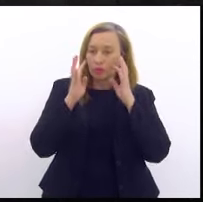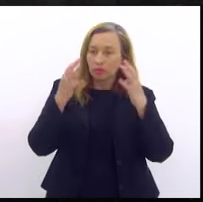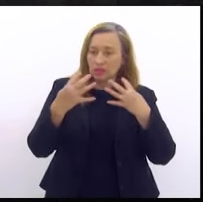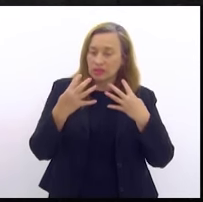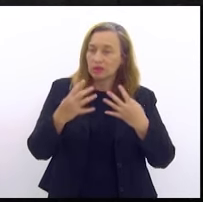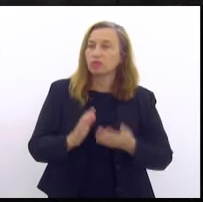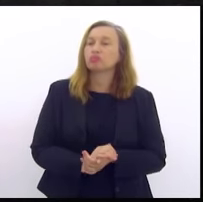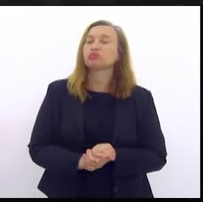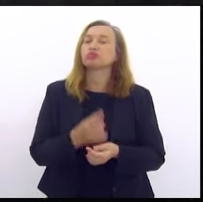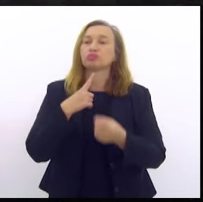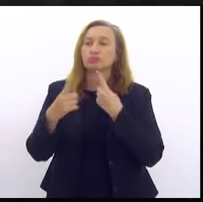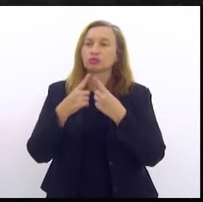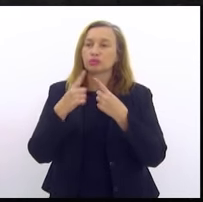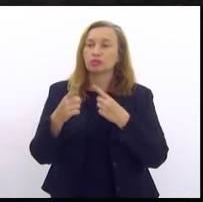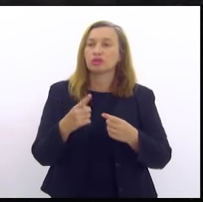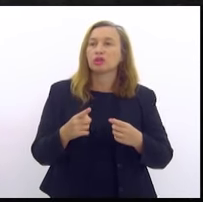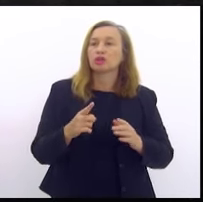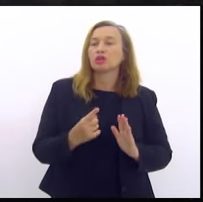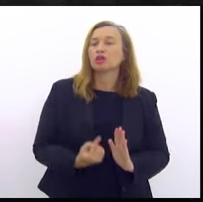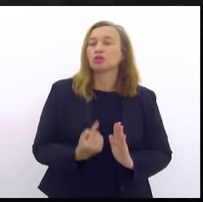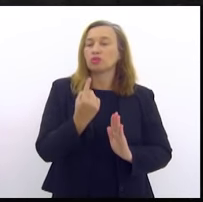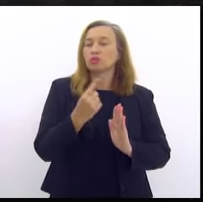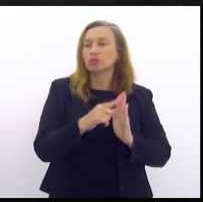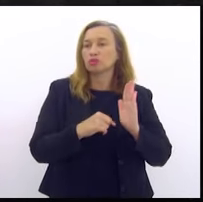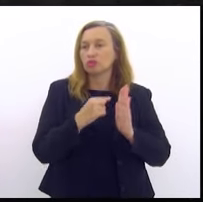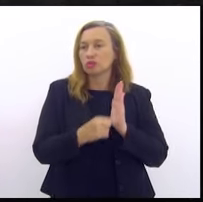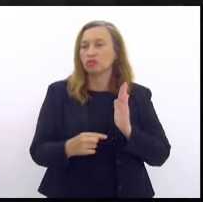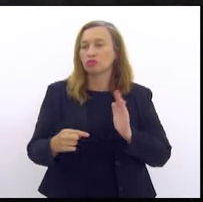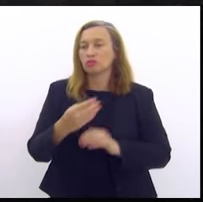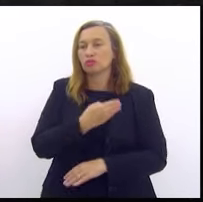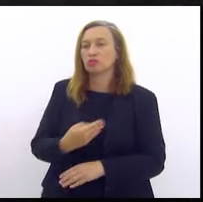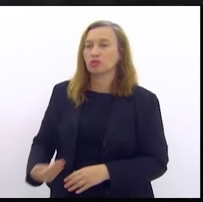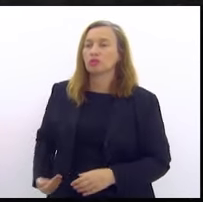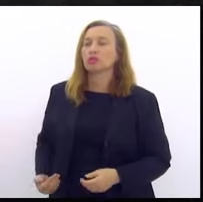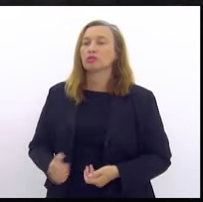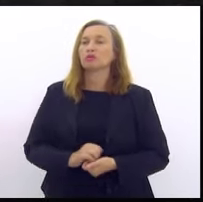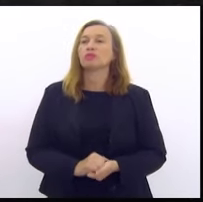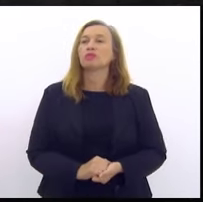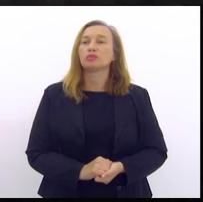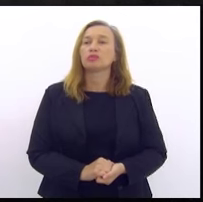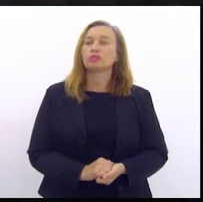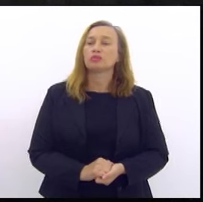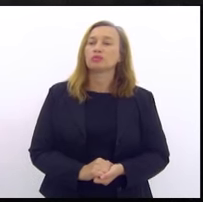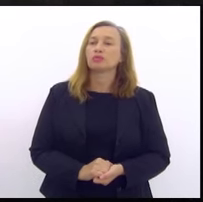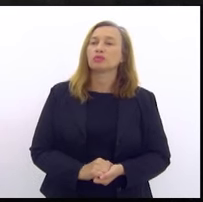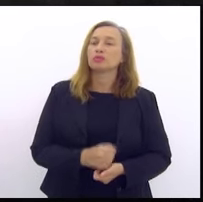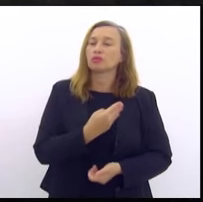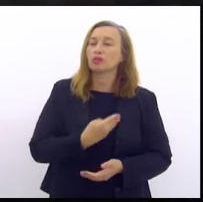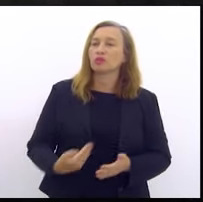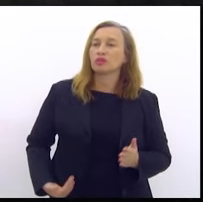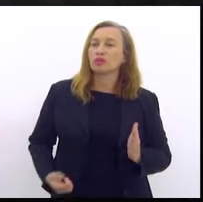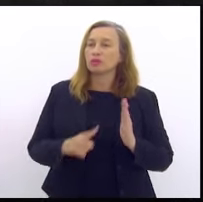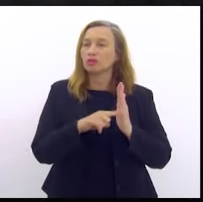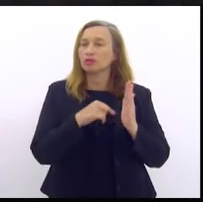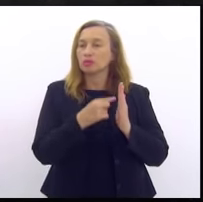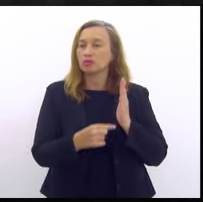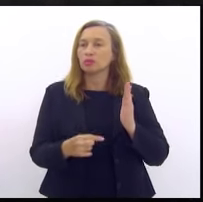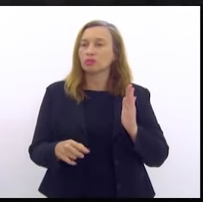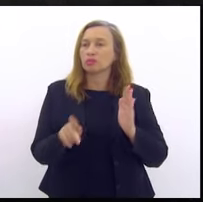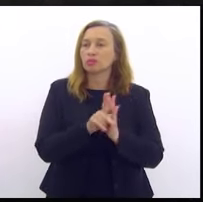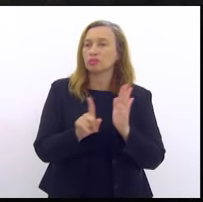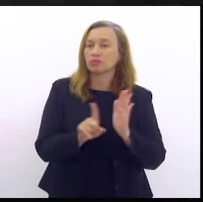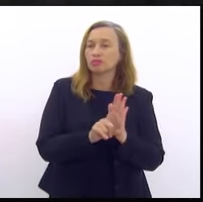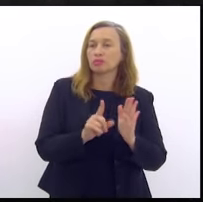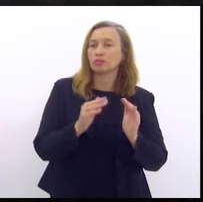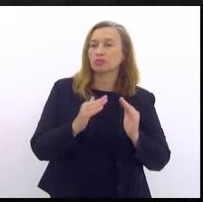acabamos de fazer, e um dos vetos do governador, foi a que o governador veta um projeto de lei dessa casa,